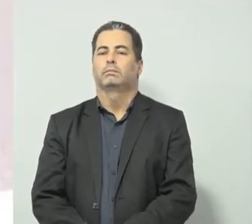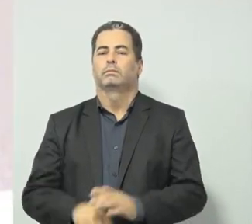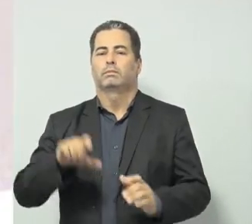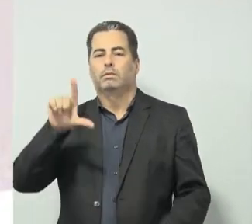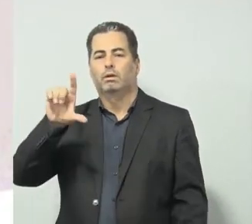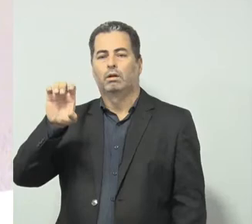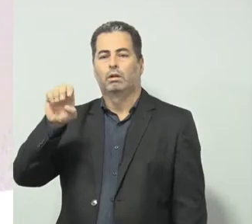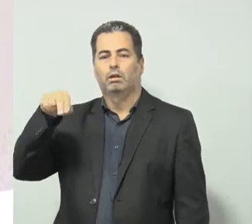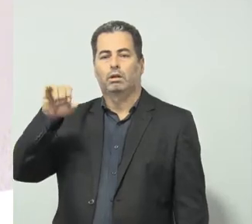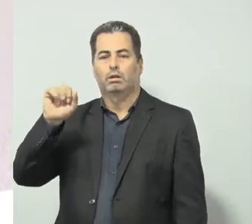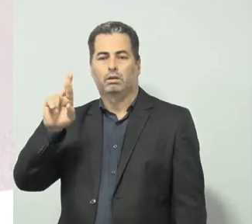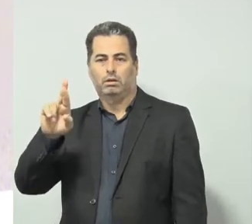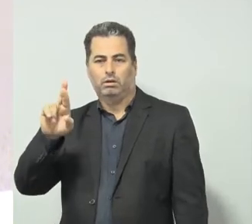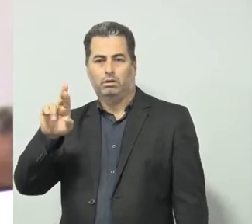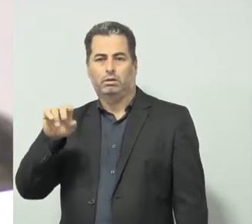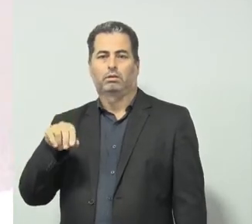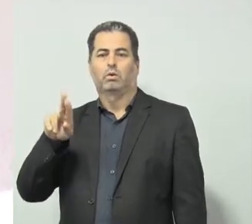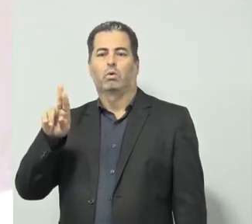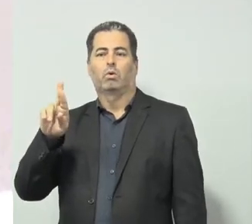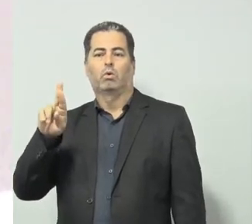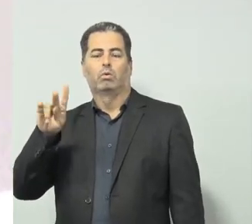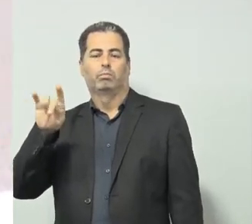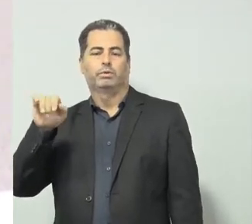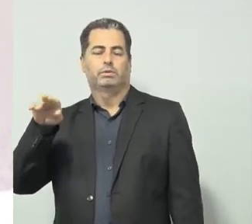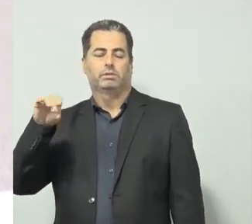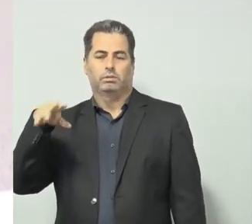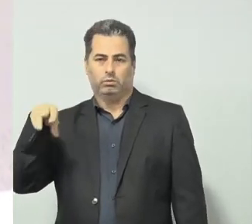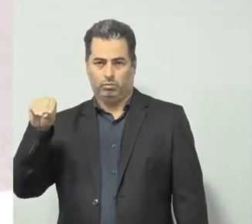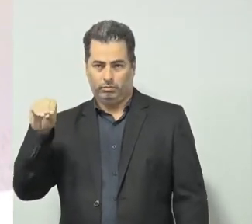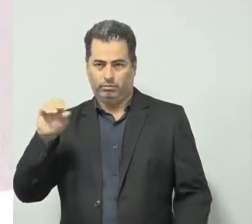Lenir Lupercino Camilo.